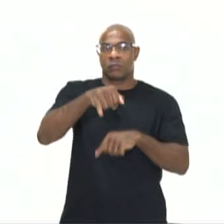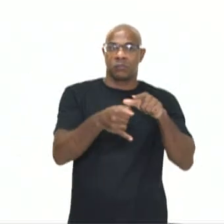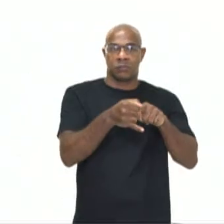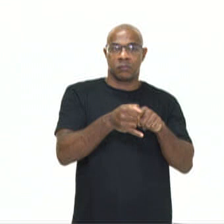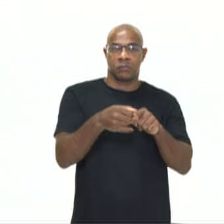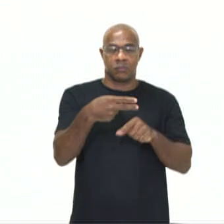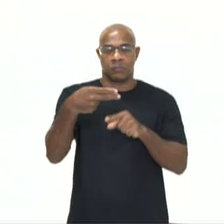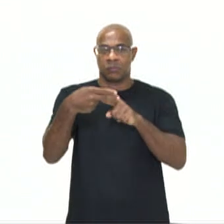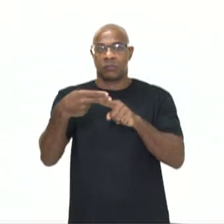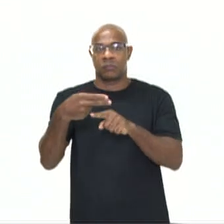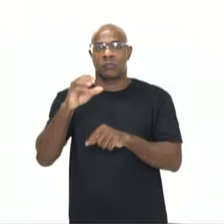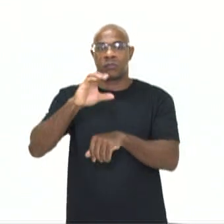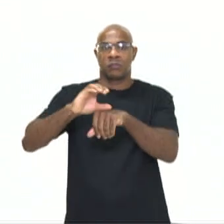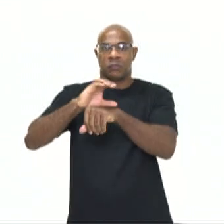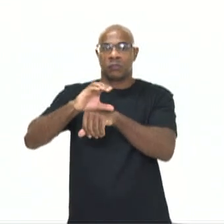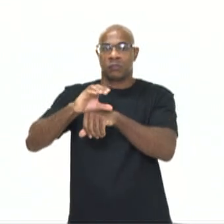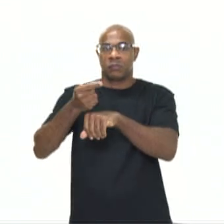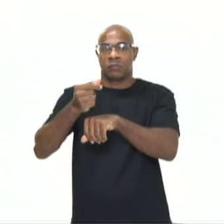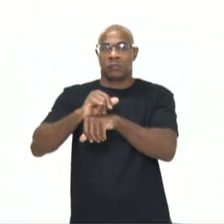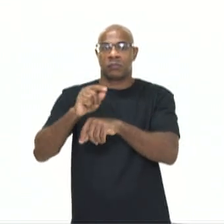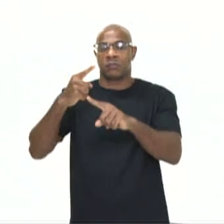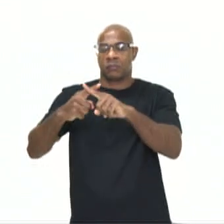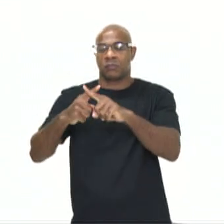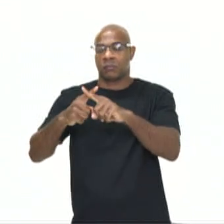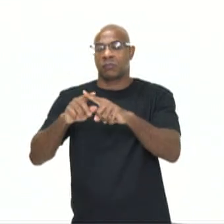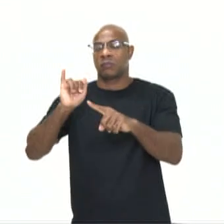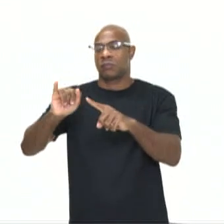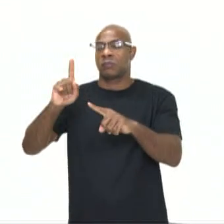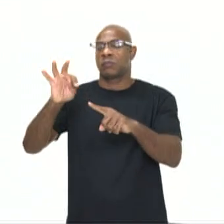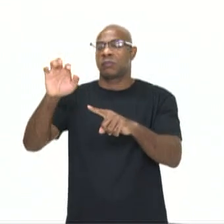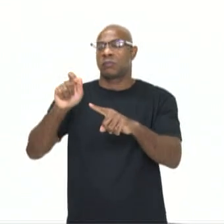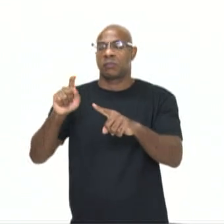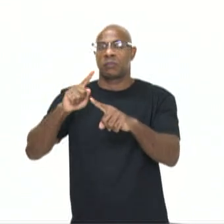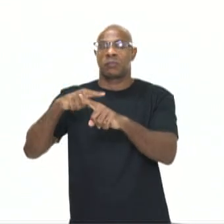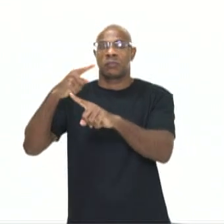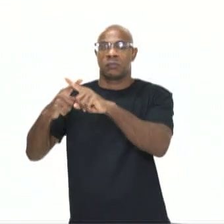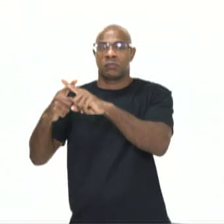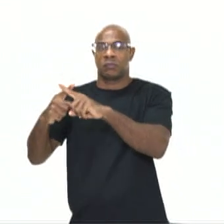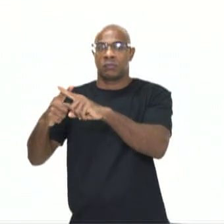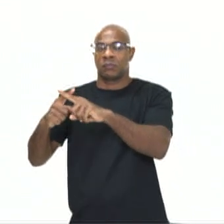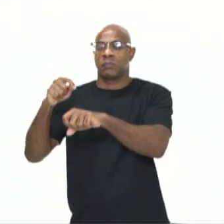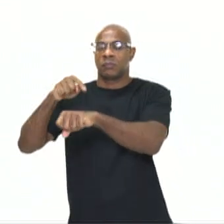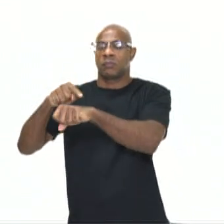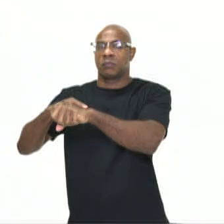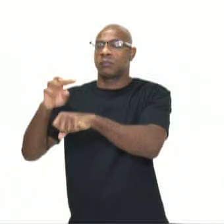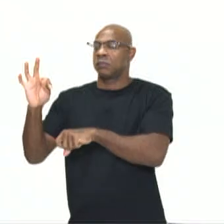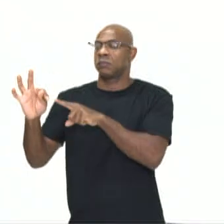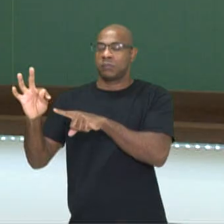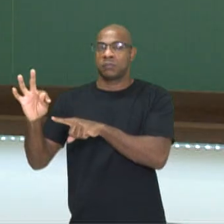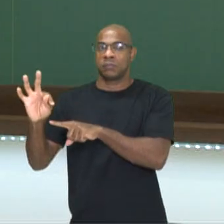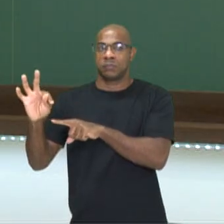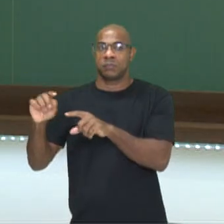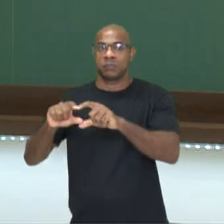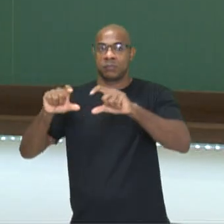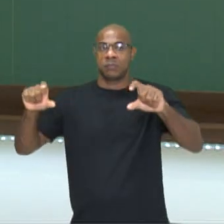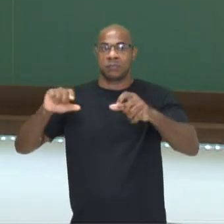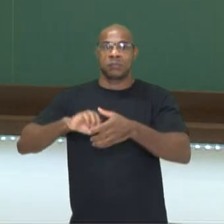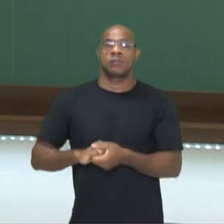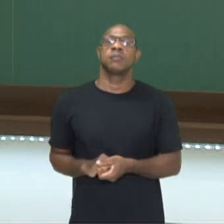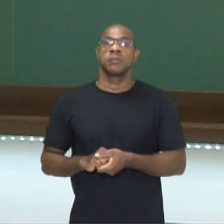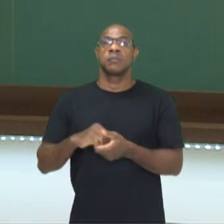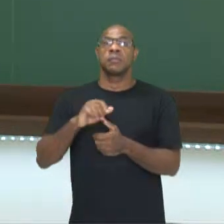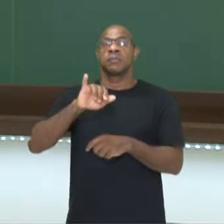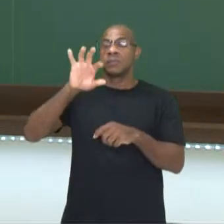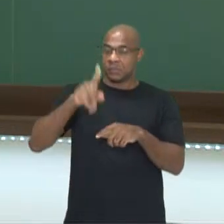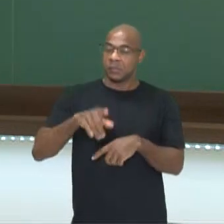é igual a capital vezes a taxa vezes o tempo. O capital vezes a taxa é a